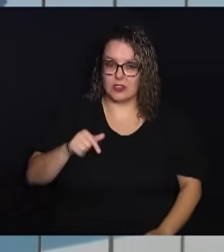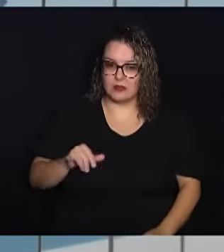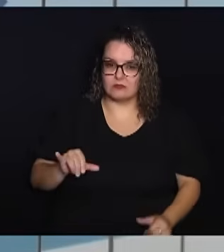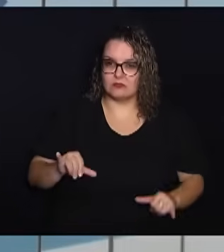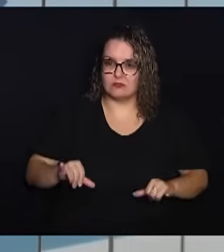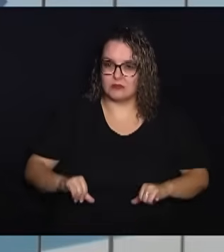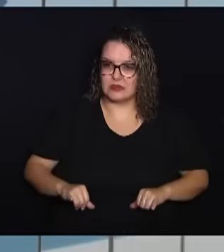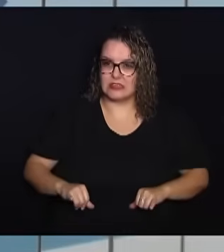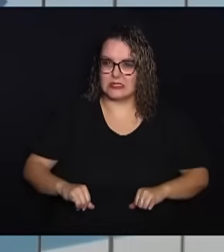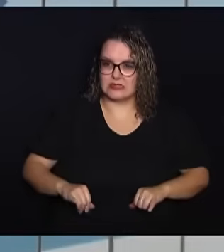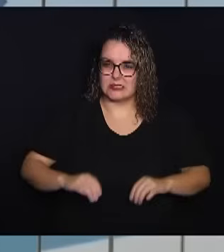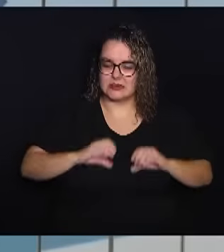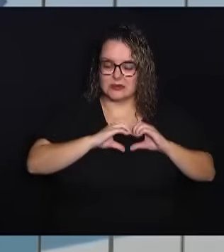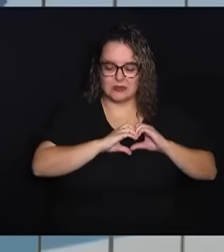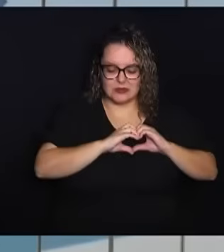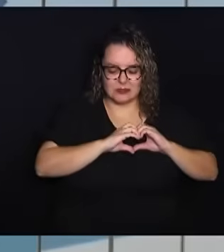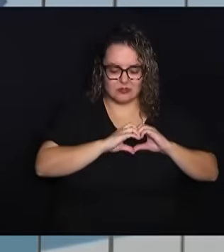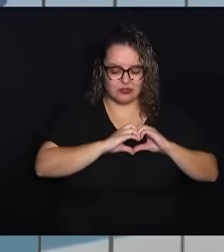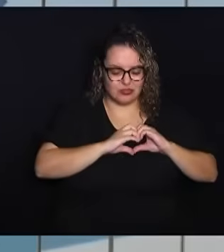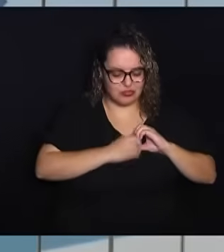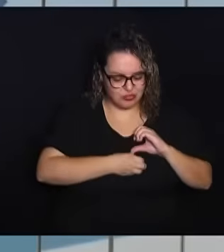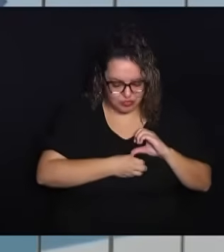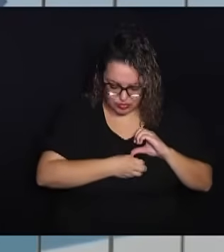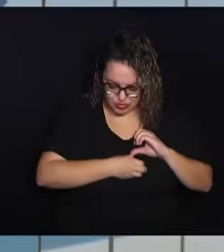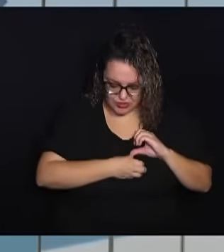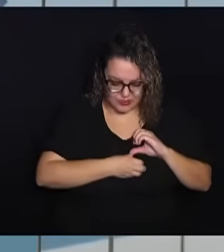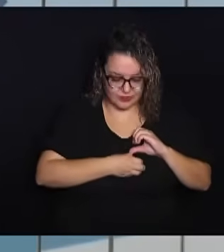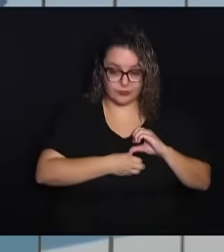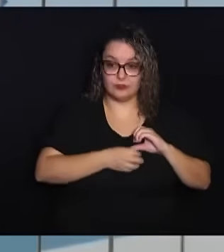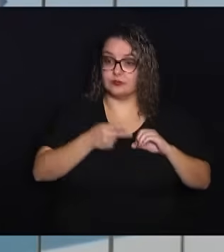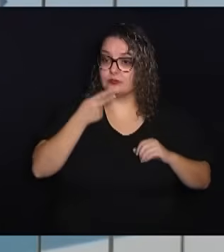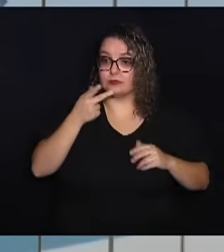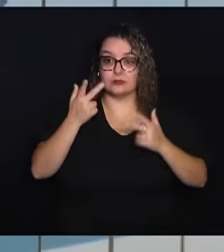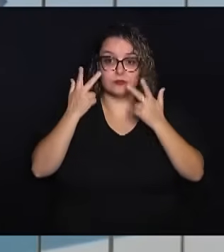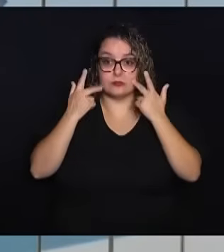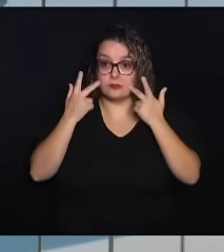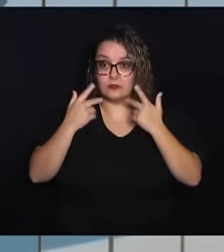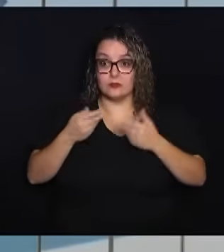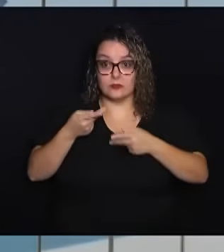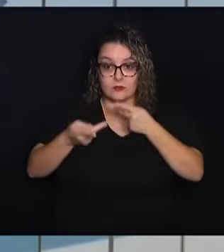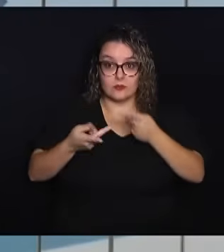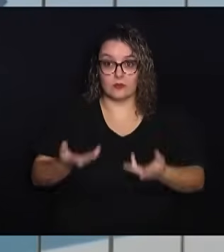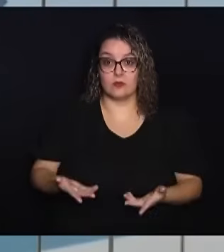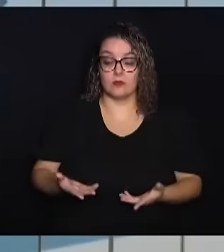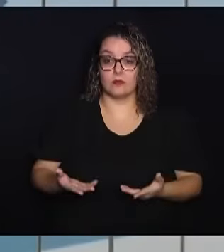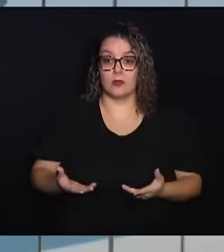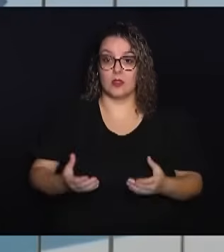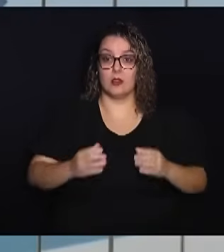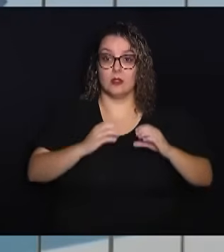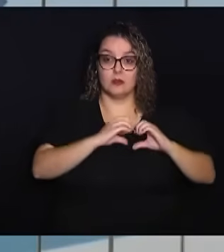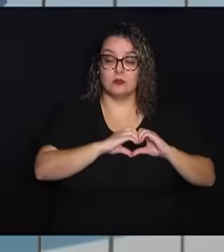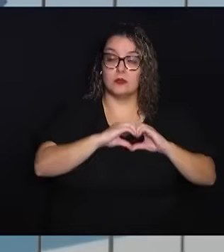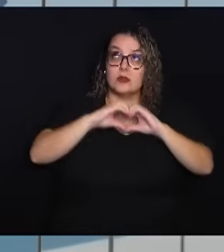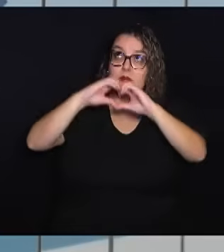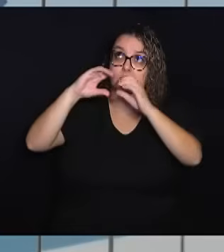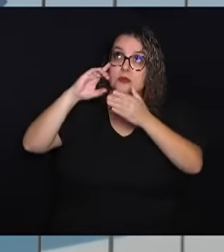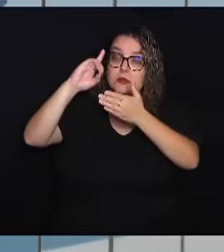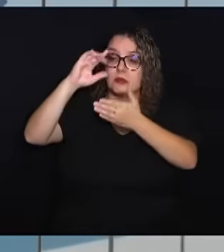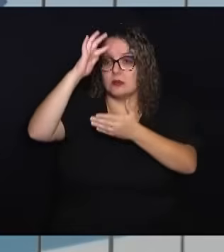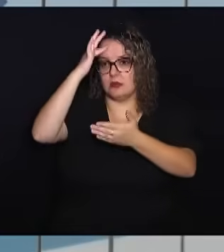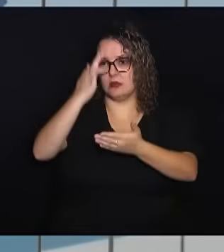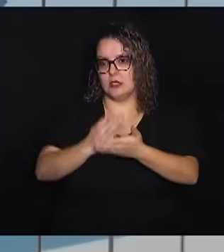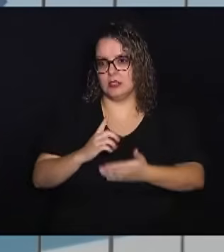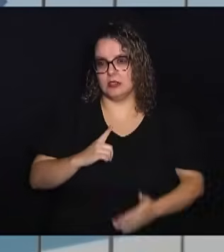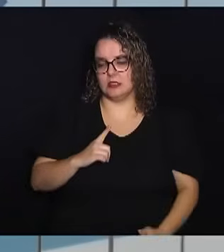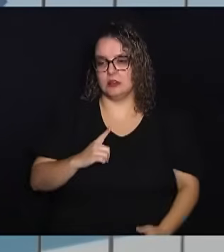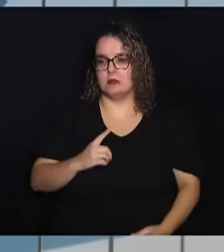fato rasga ali seu coração, sabe? Eu falo tranquilo sobre isso porque, entregar o coração a Deus e ter fé. Só que